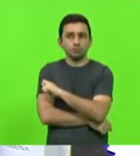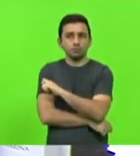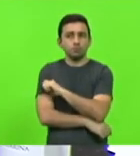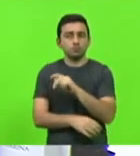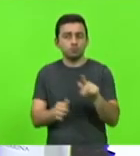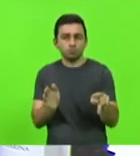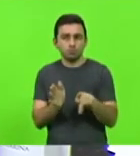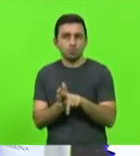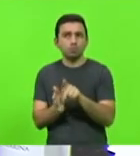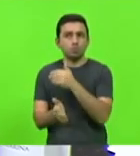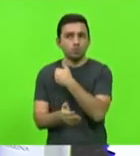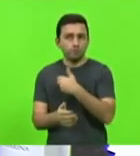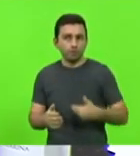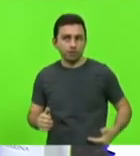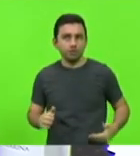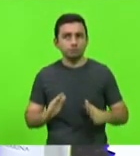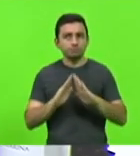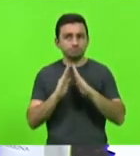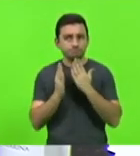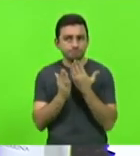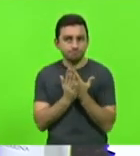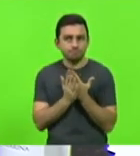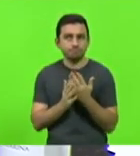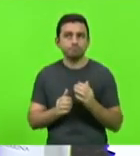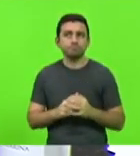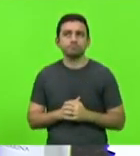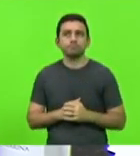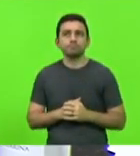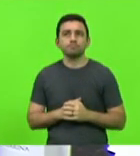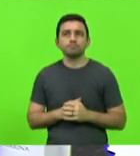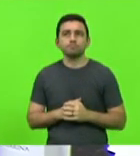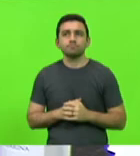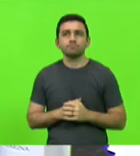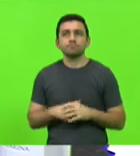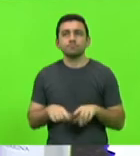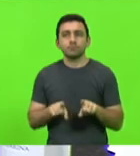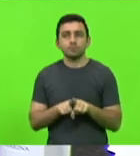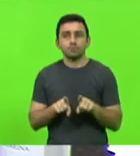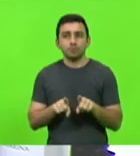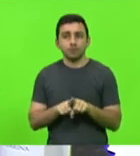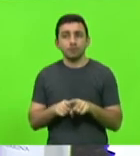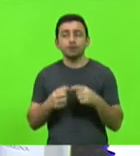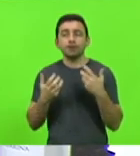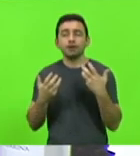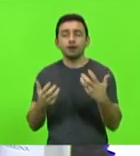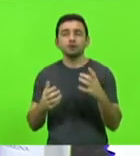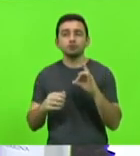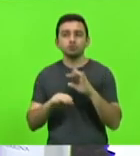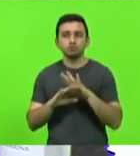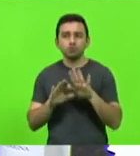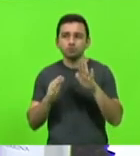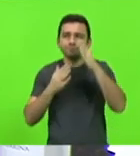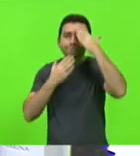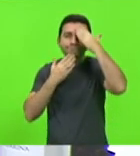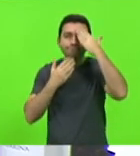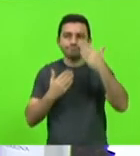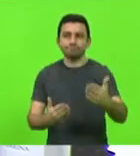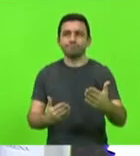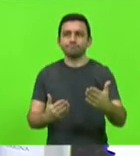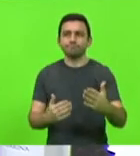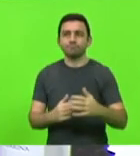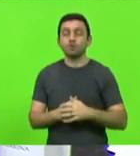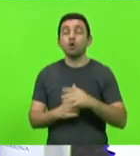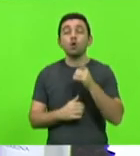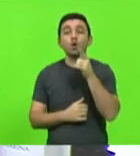pública estadual. E eu gostaria, senhor presidente, apenas de fazer aqui também um ato de gratidão.